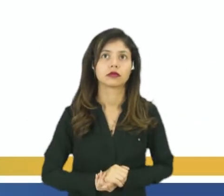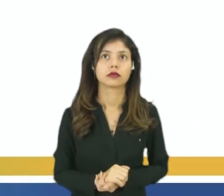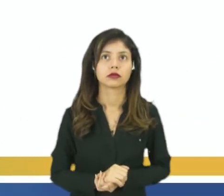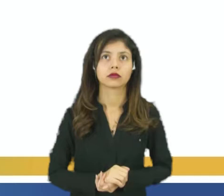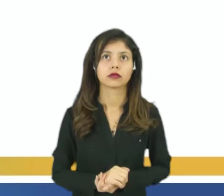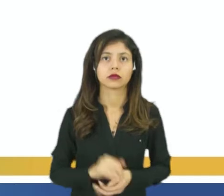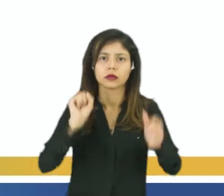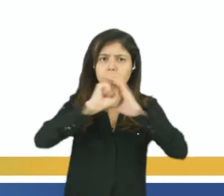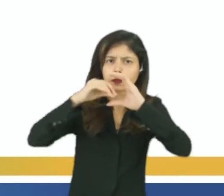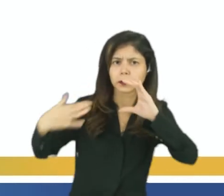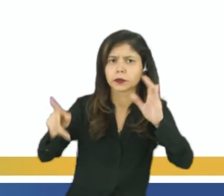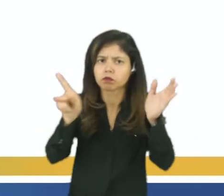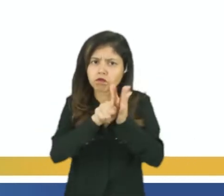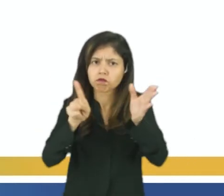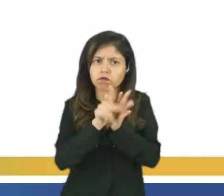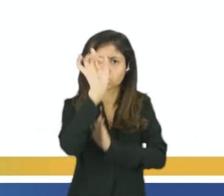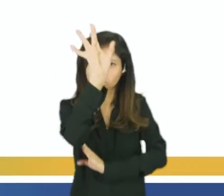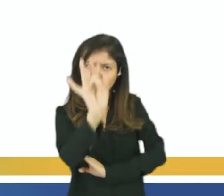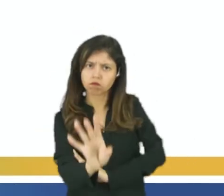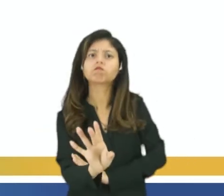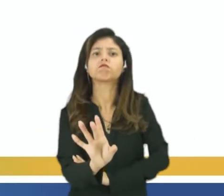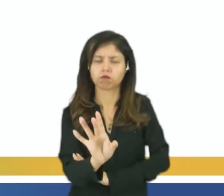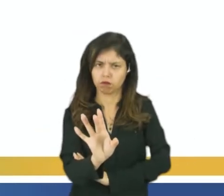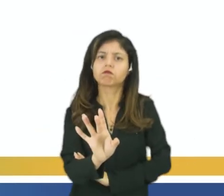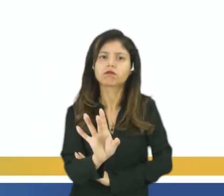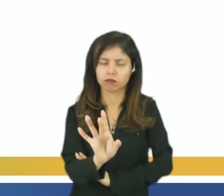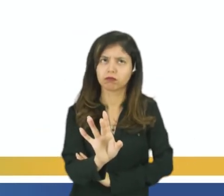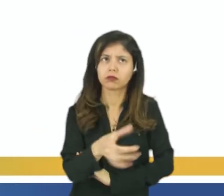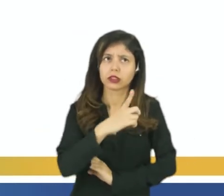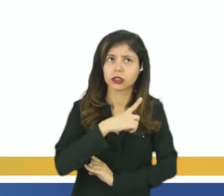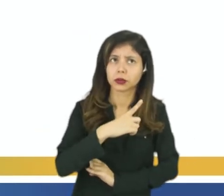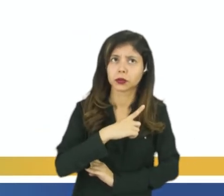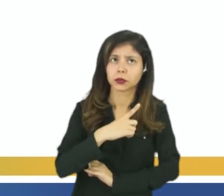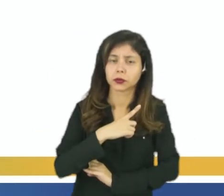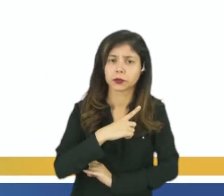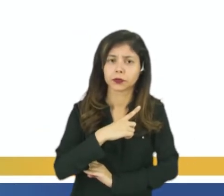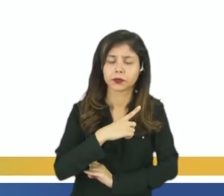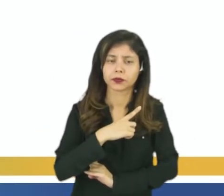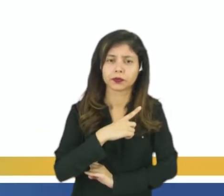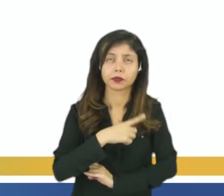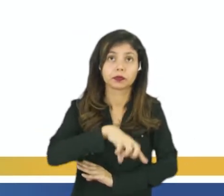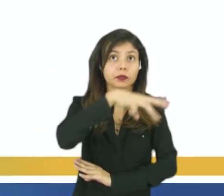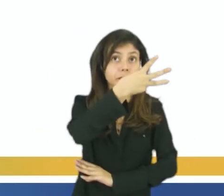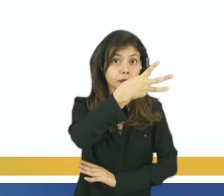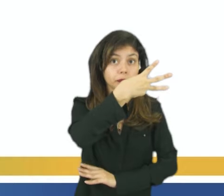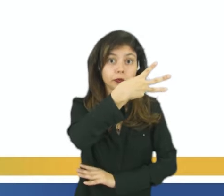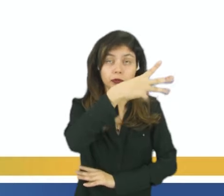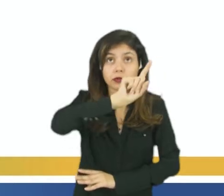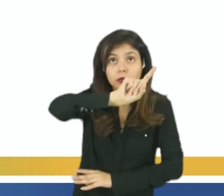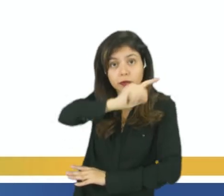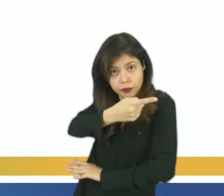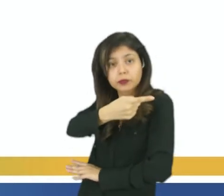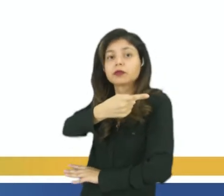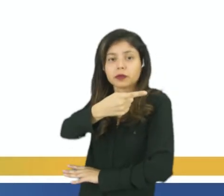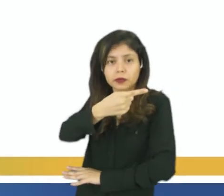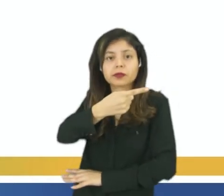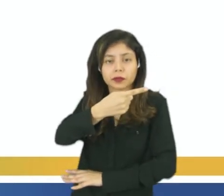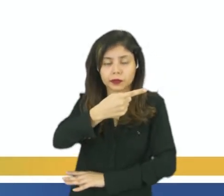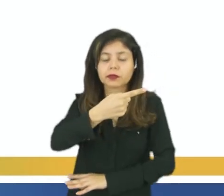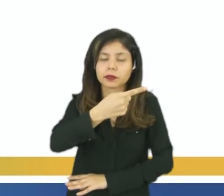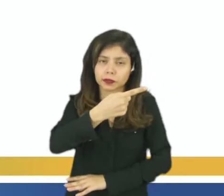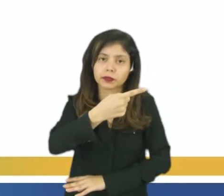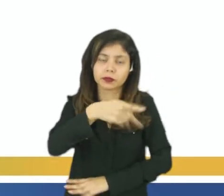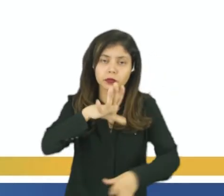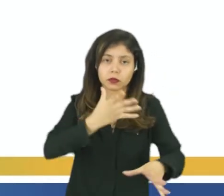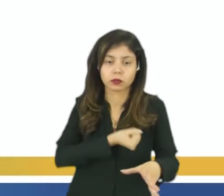E aí as características que nós temos aí é que nós temos 3 coeficientes, ou seja,